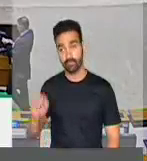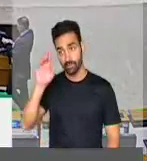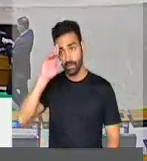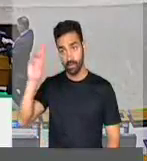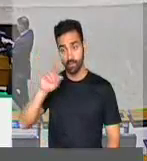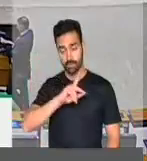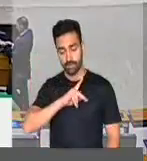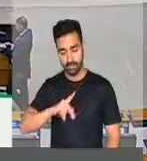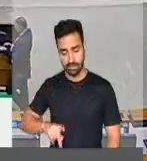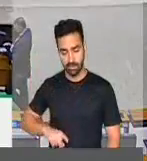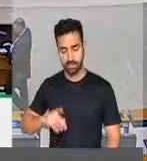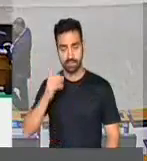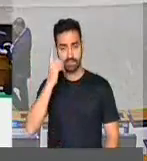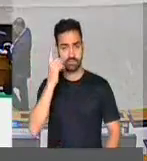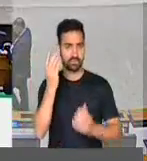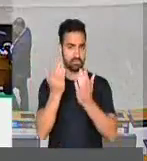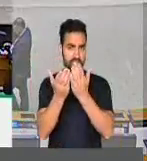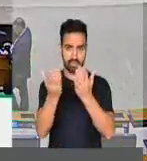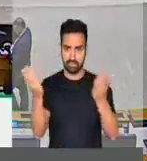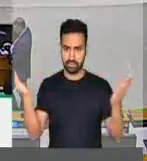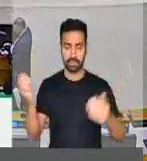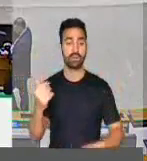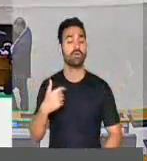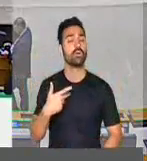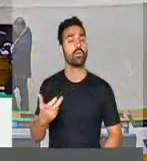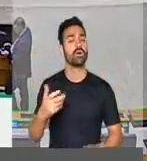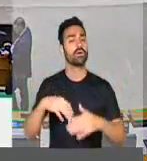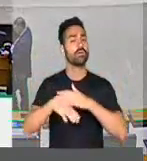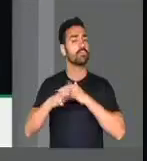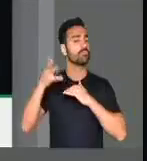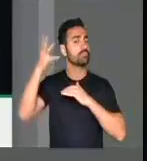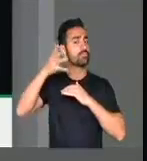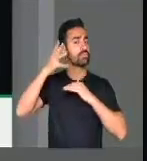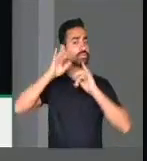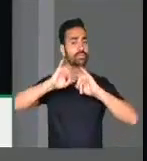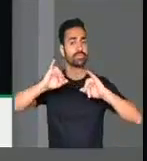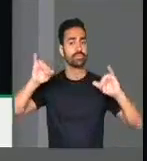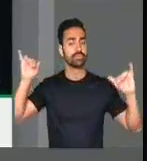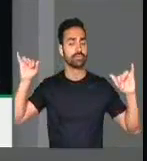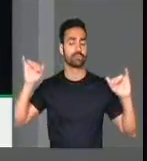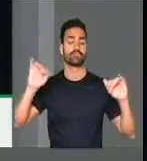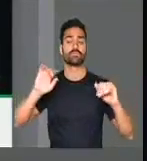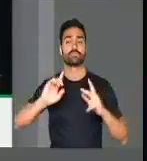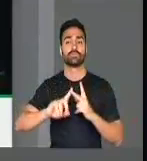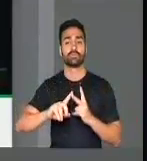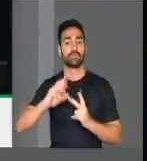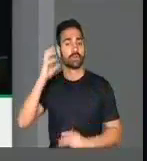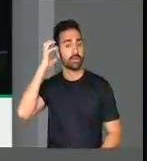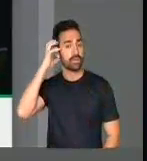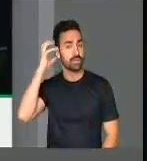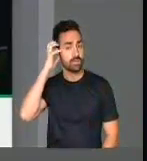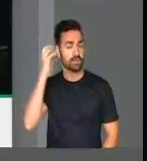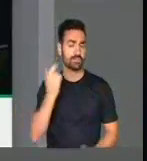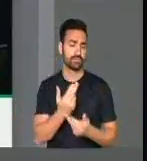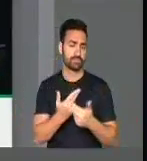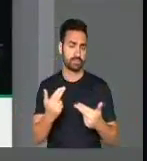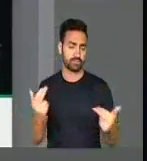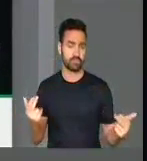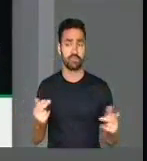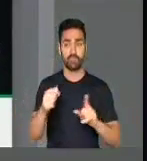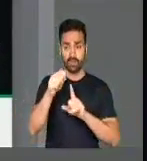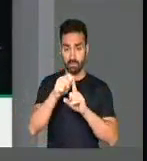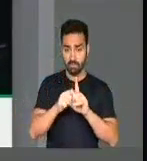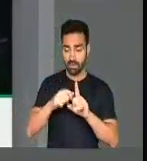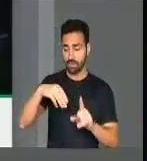Senhor presidente, senhores deputados, gostaria que esse pronunciamento fosse dado como lido e divulgado na Voz do Brasil. No mês